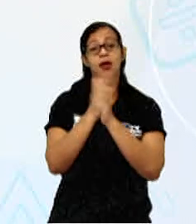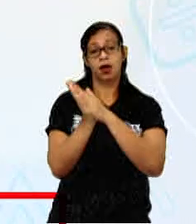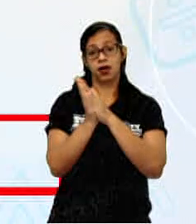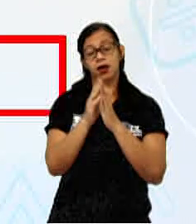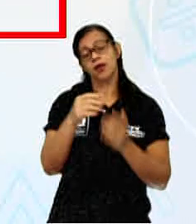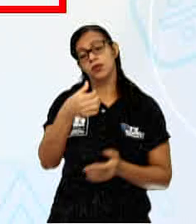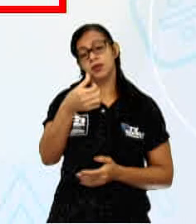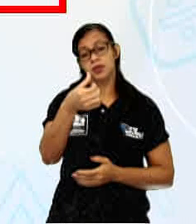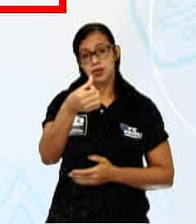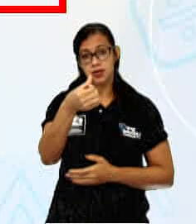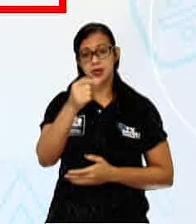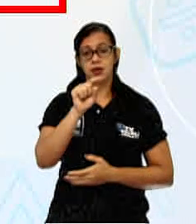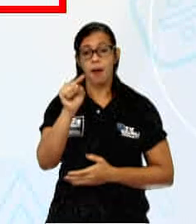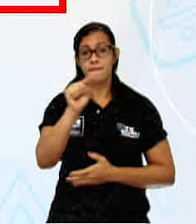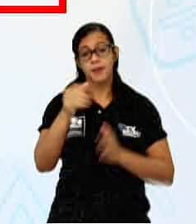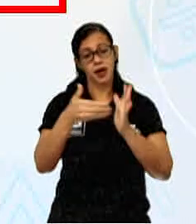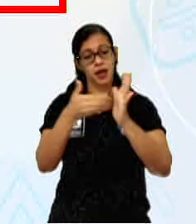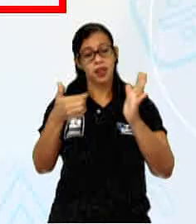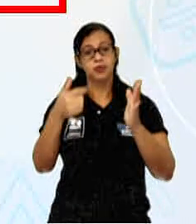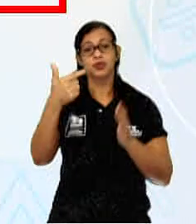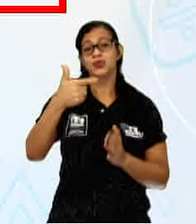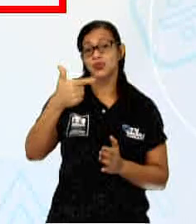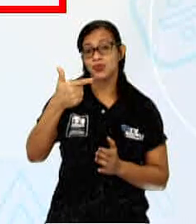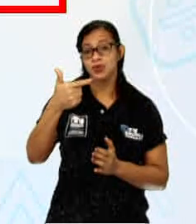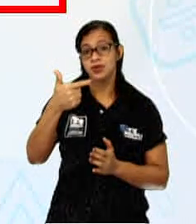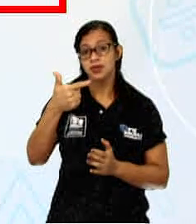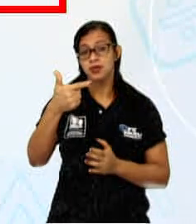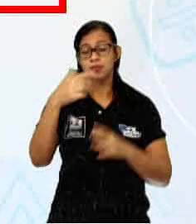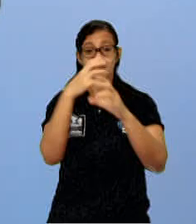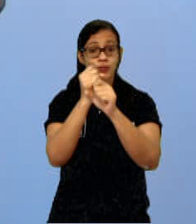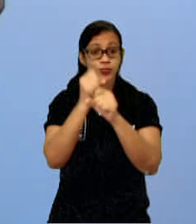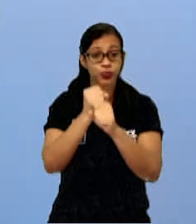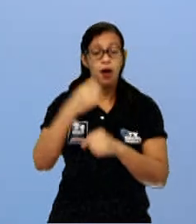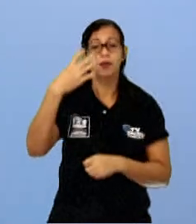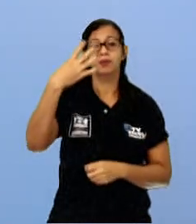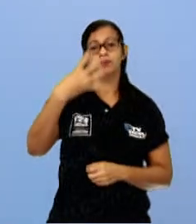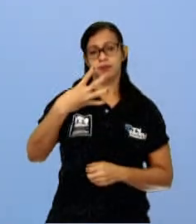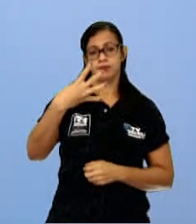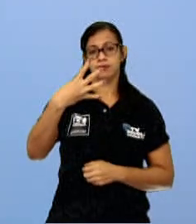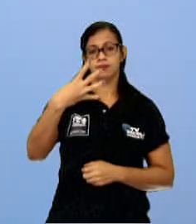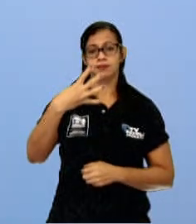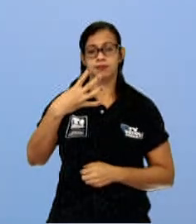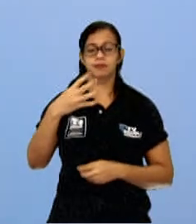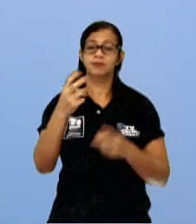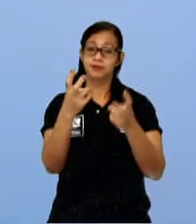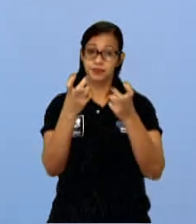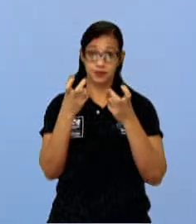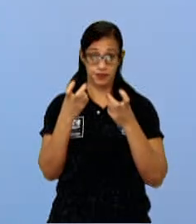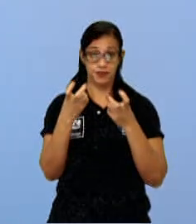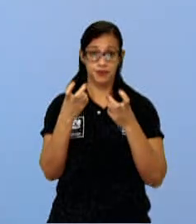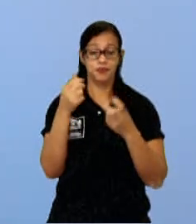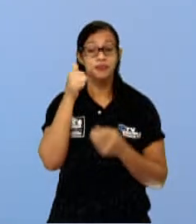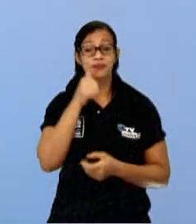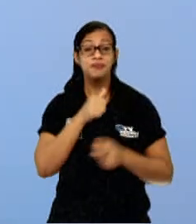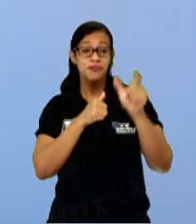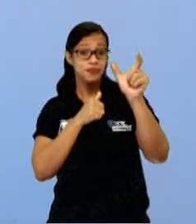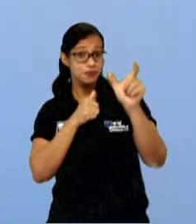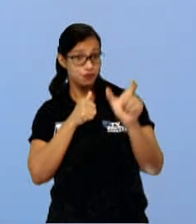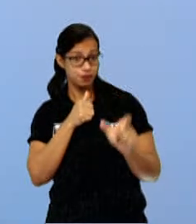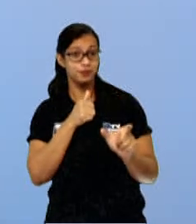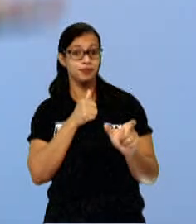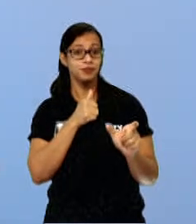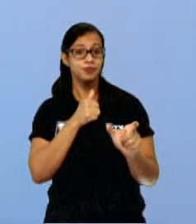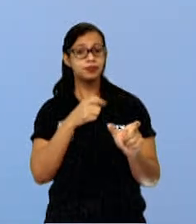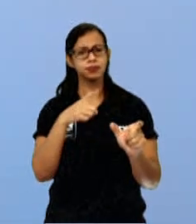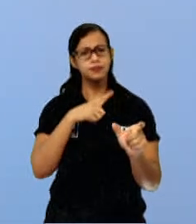= 4 bom a gente observarão que Letícia voltou até o mesmo número de